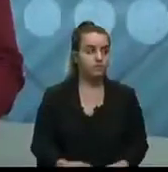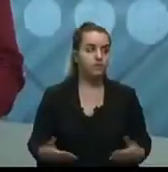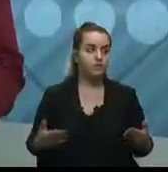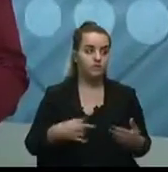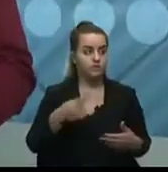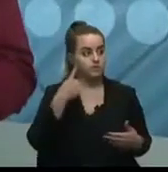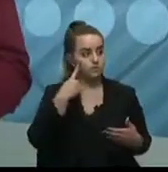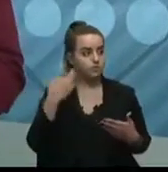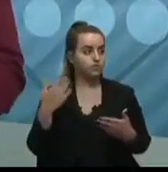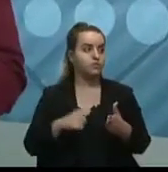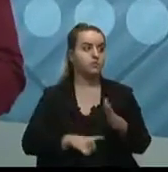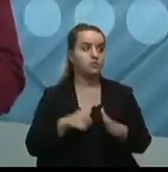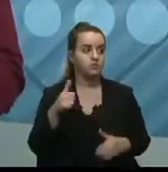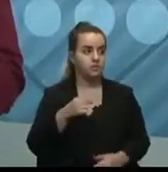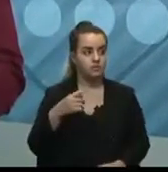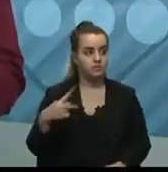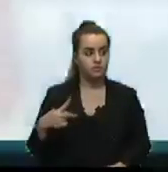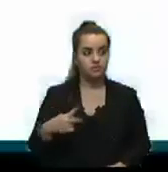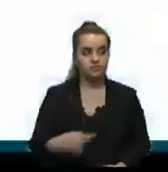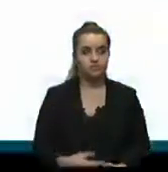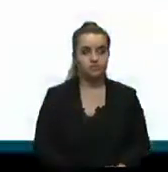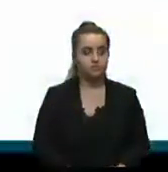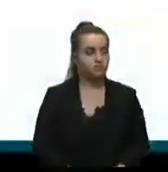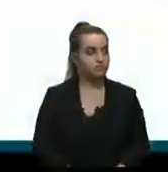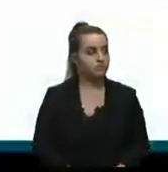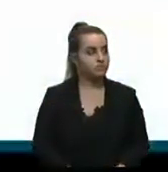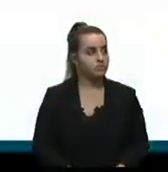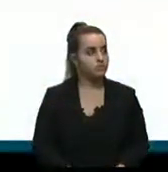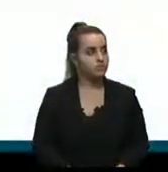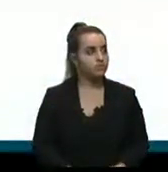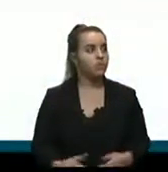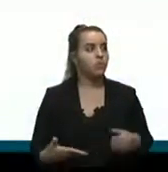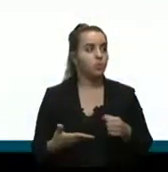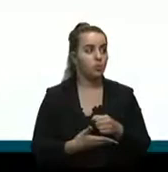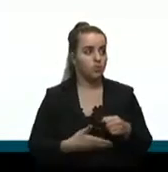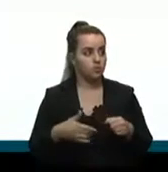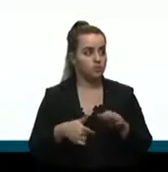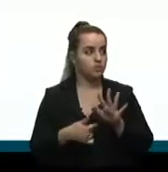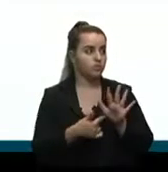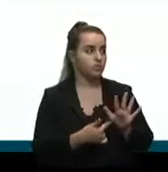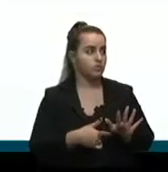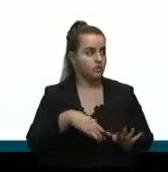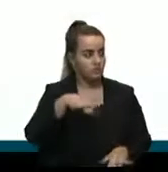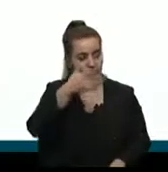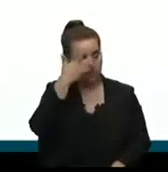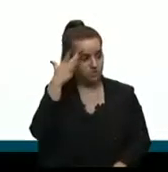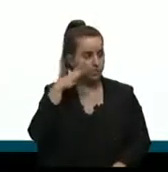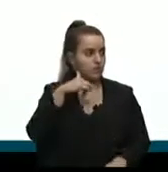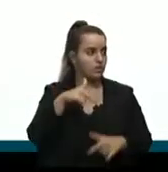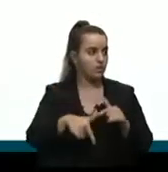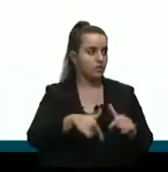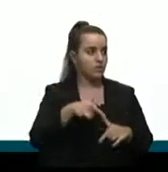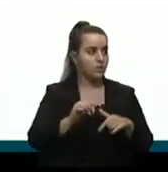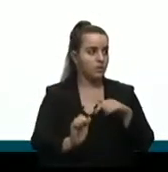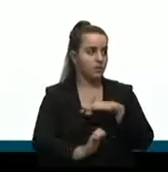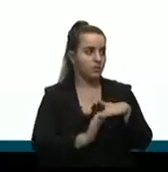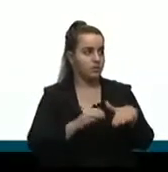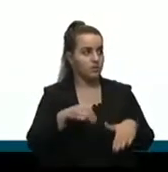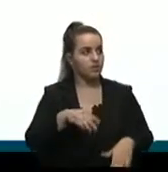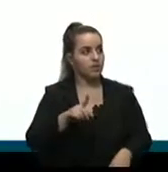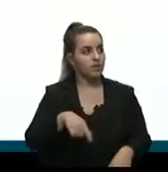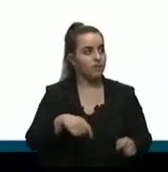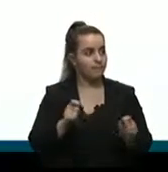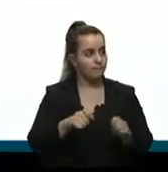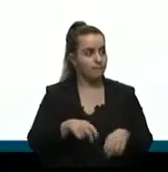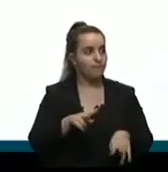Acompanhe comigo no quadro, primeira situação-problema. Com base em uma amostra de funcionários da empresa M, é